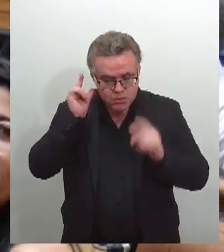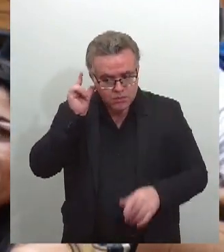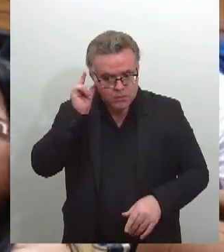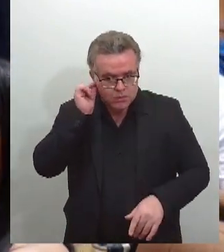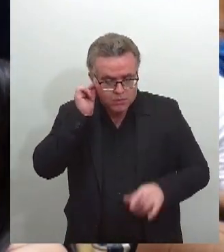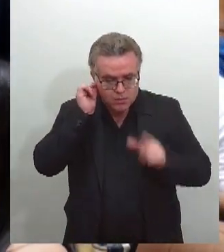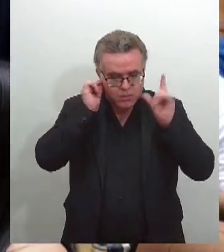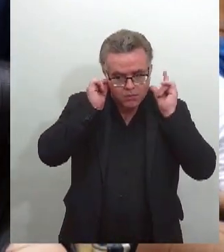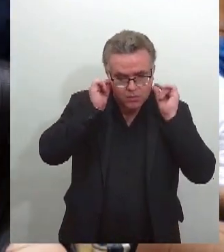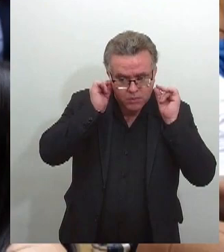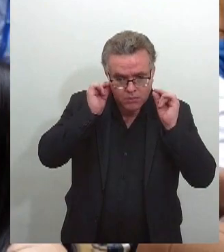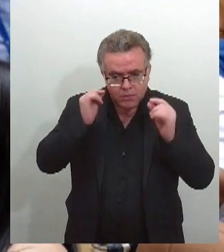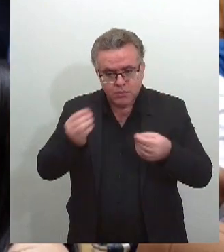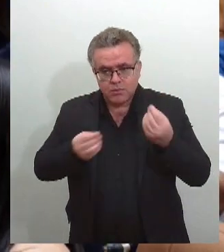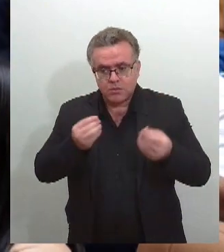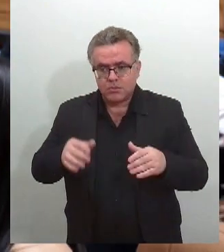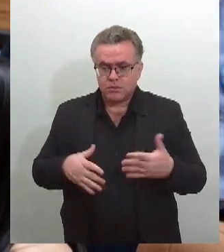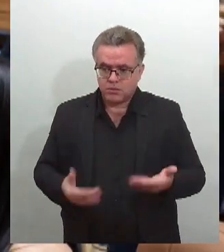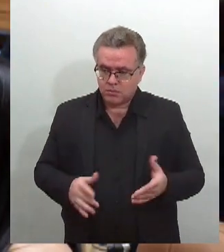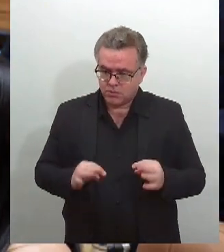a audição total,